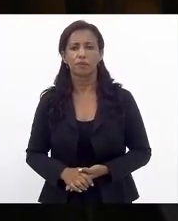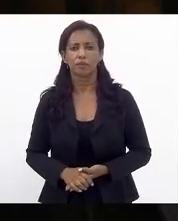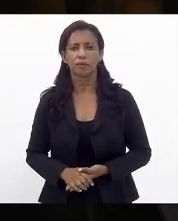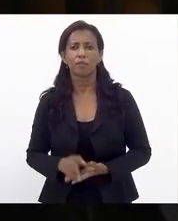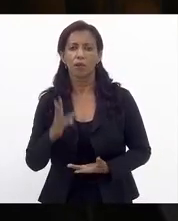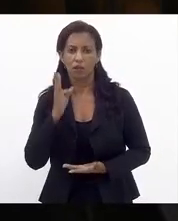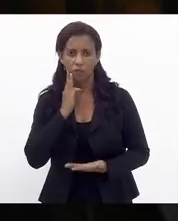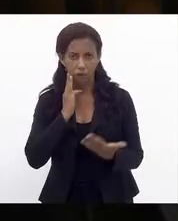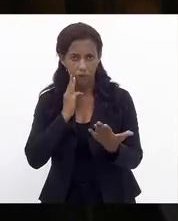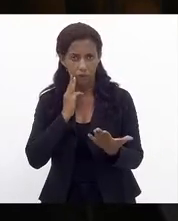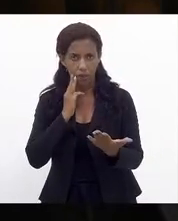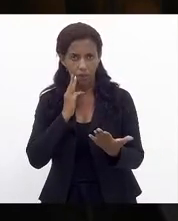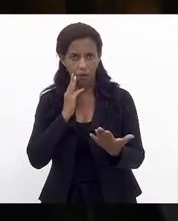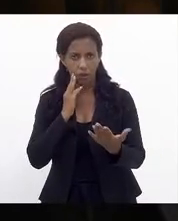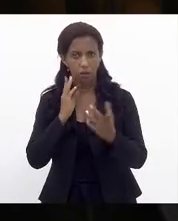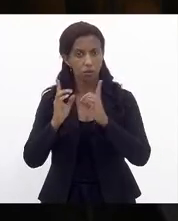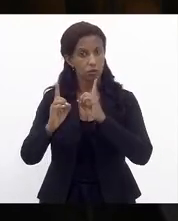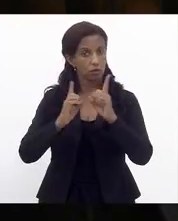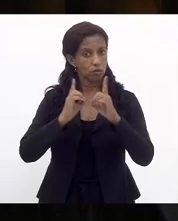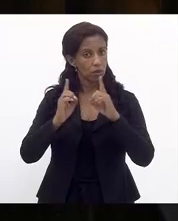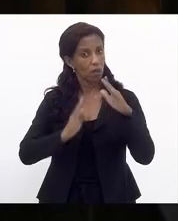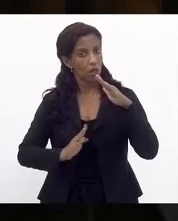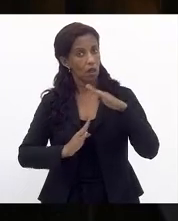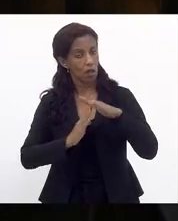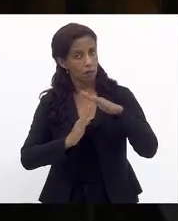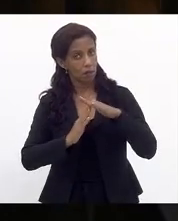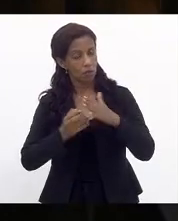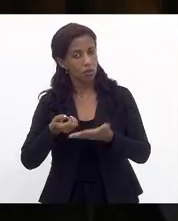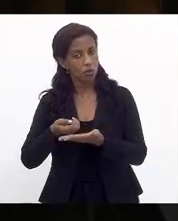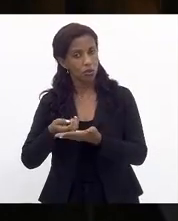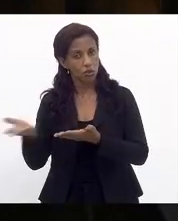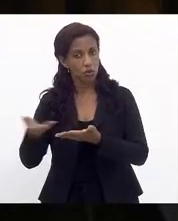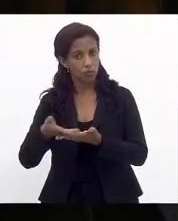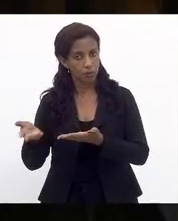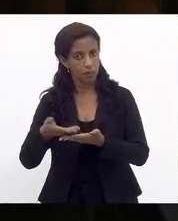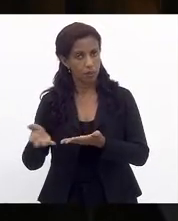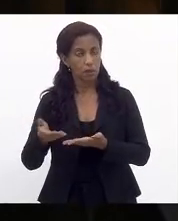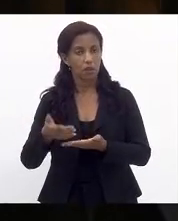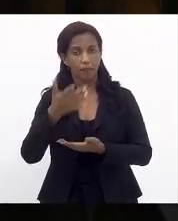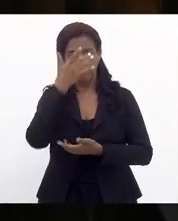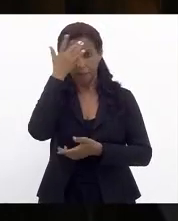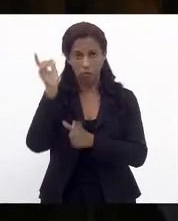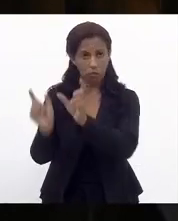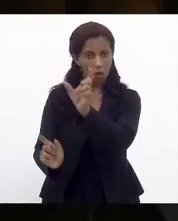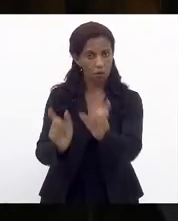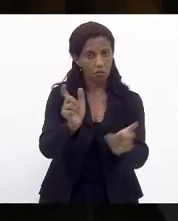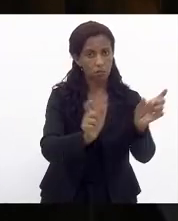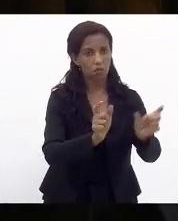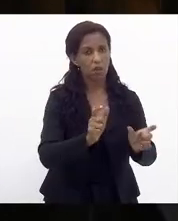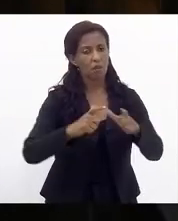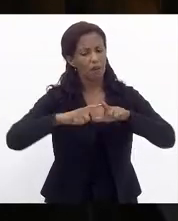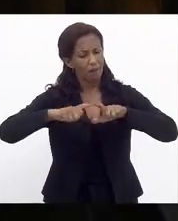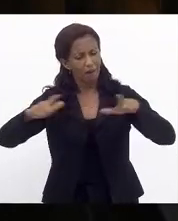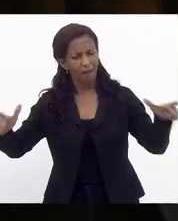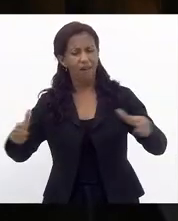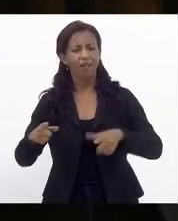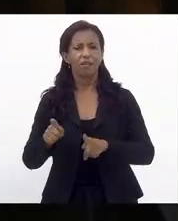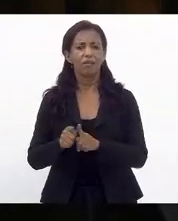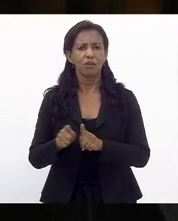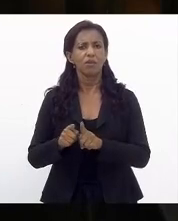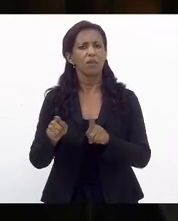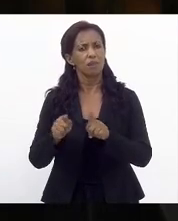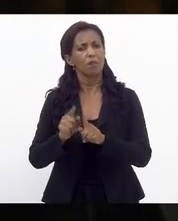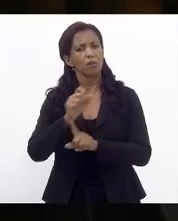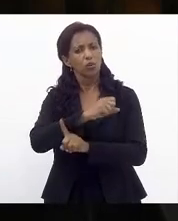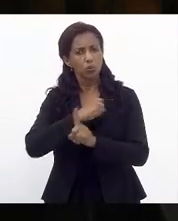do valdec nós somos curtindo limite de despesa de pessoal mas mais que isso nós precisamos ampliar as despesas na área